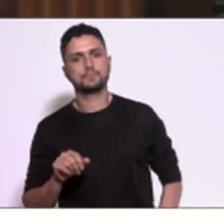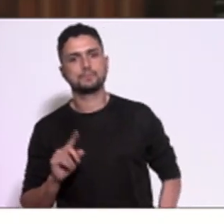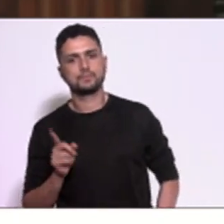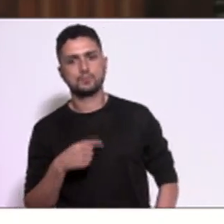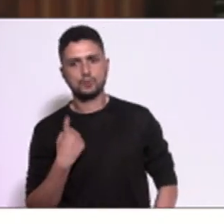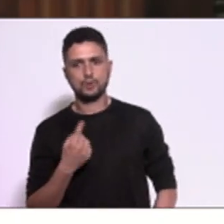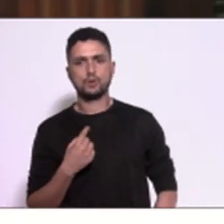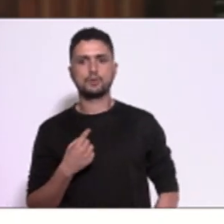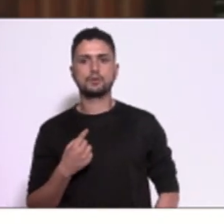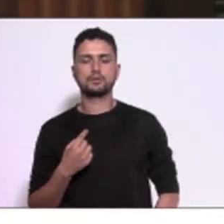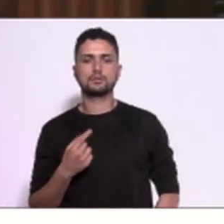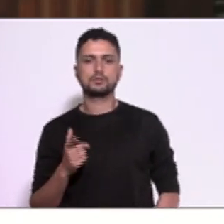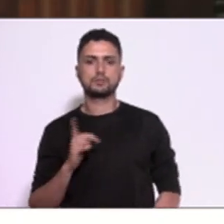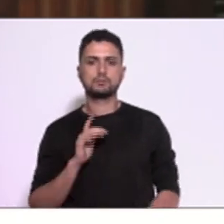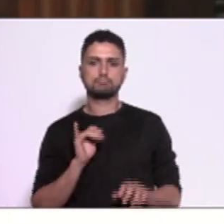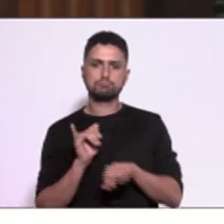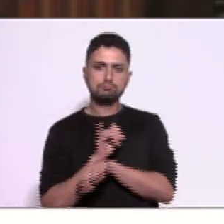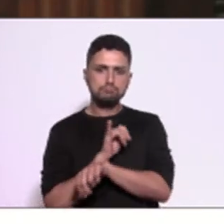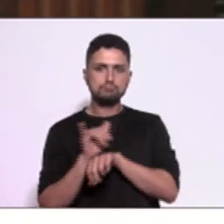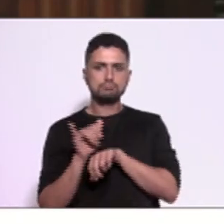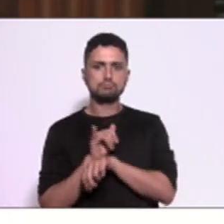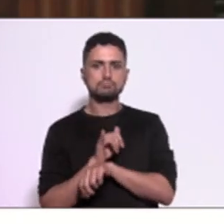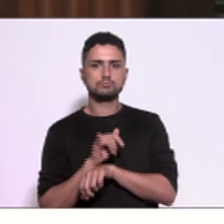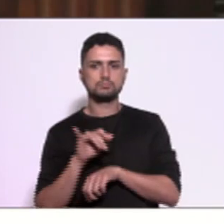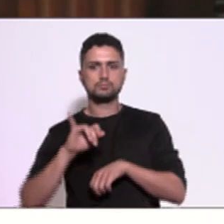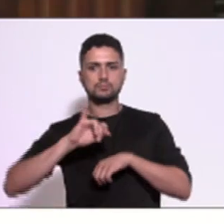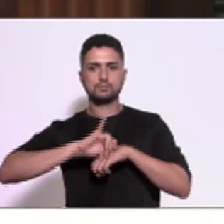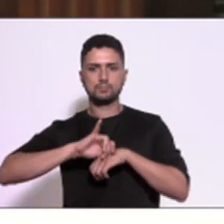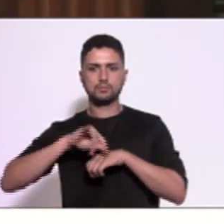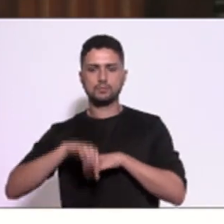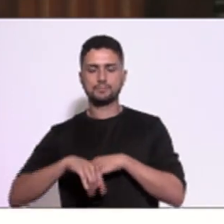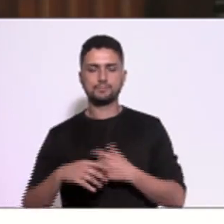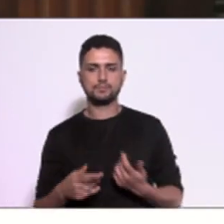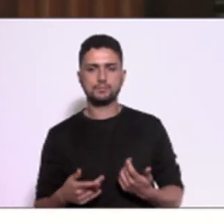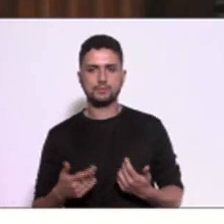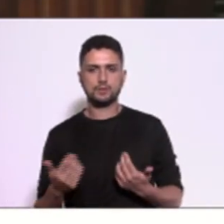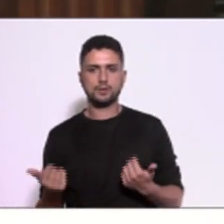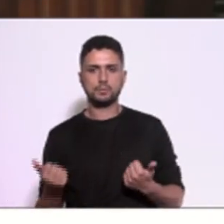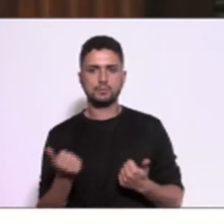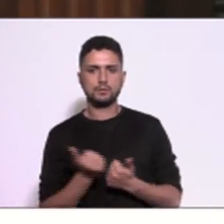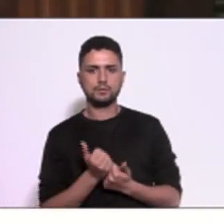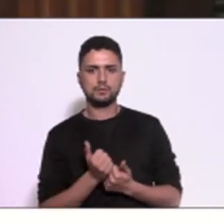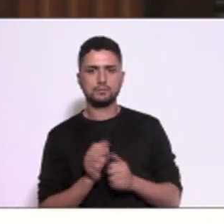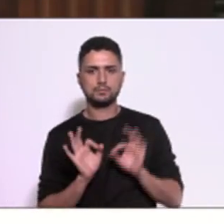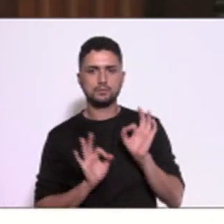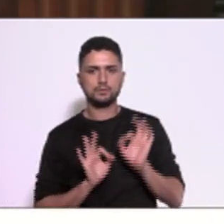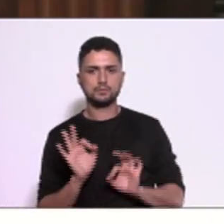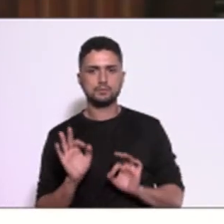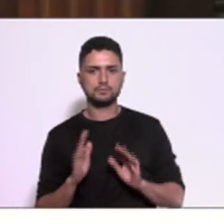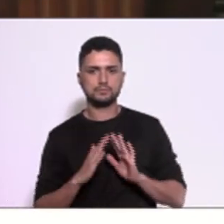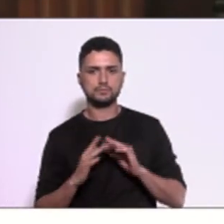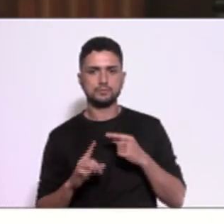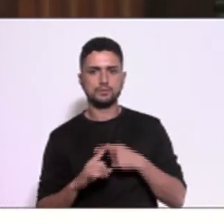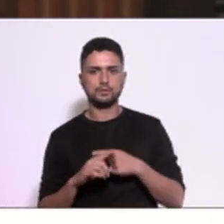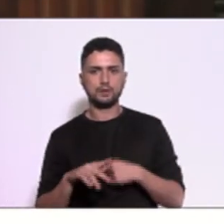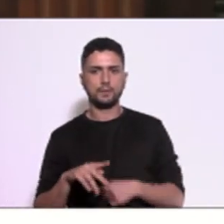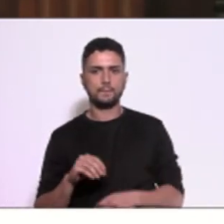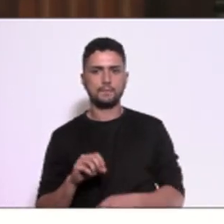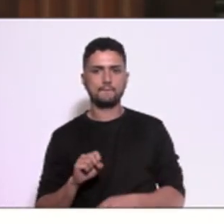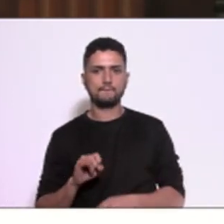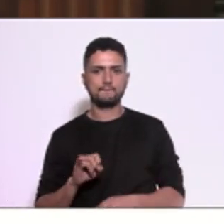nós estamos implementando esse projeto. Apoiar o projeto da Igreja Positivista, o restauro,